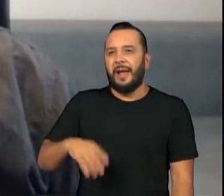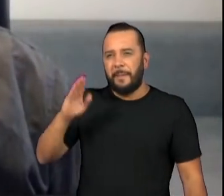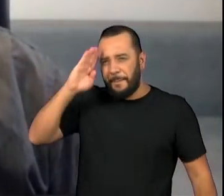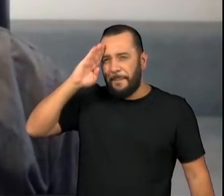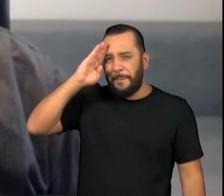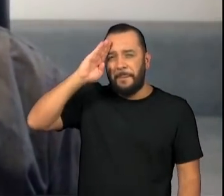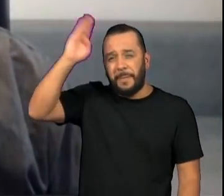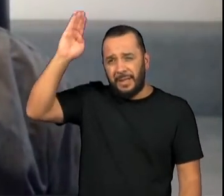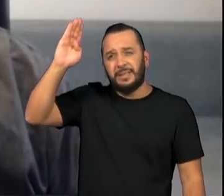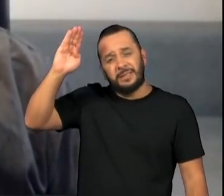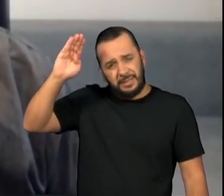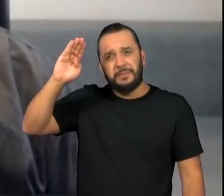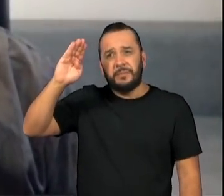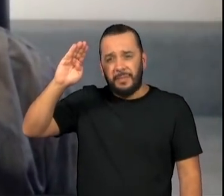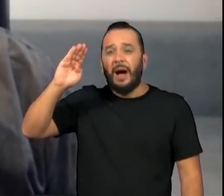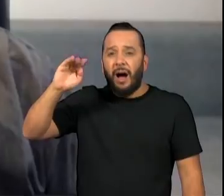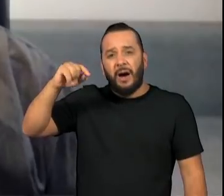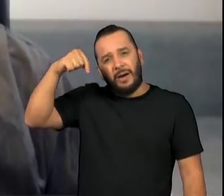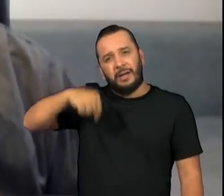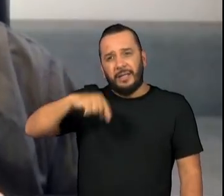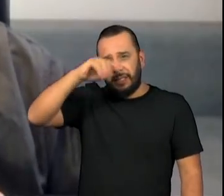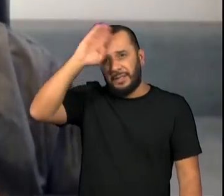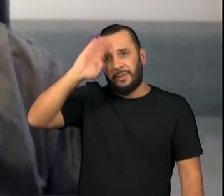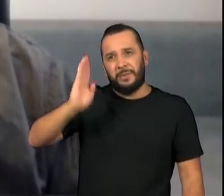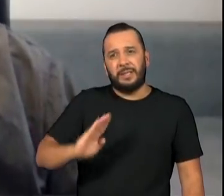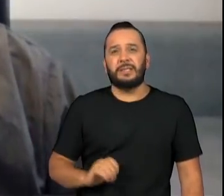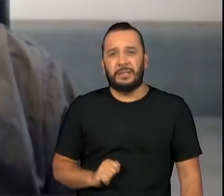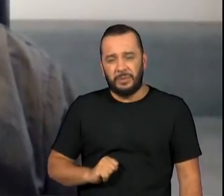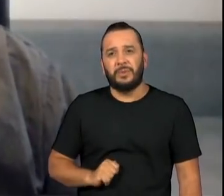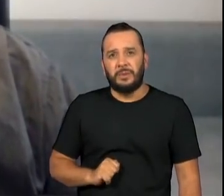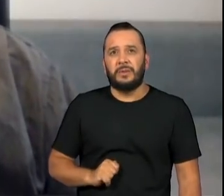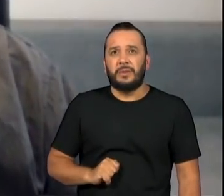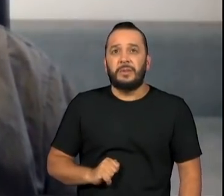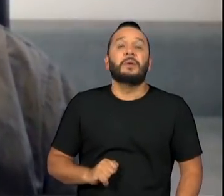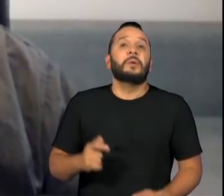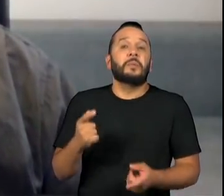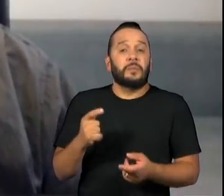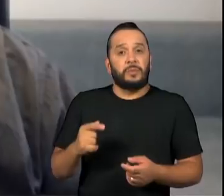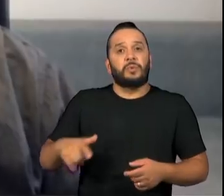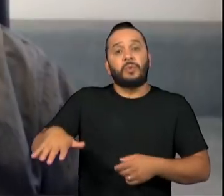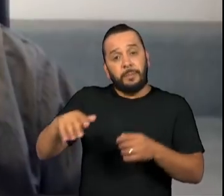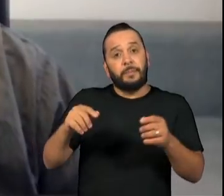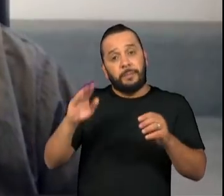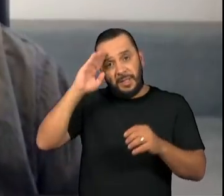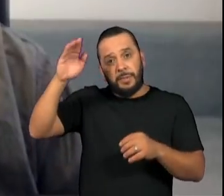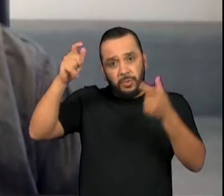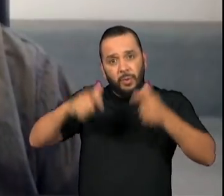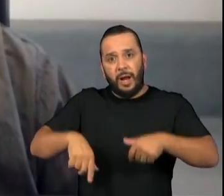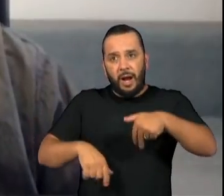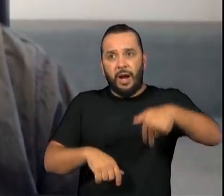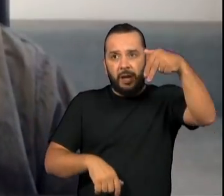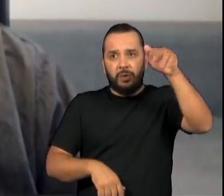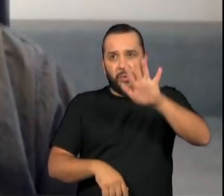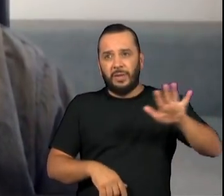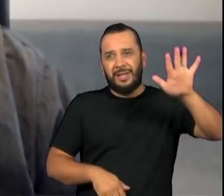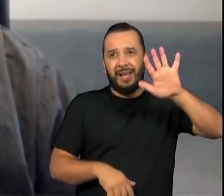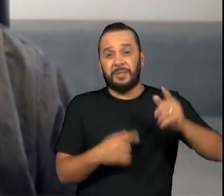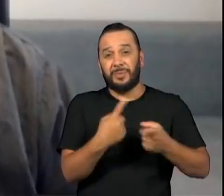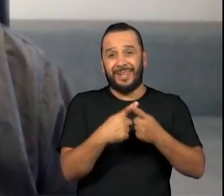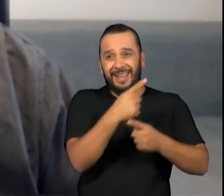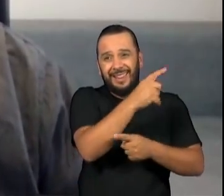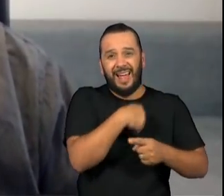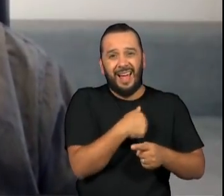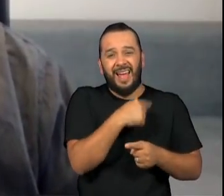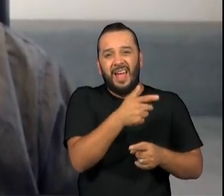principal feição natural, o ecossistema natural que predomina na região Nordeste, na realidade na região semiárida do